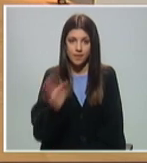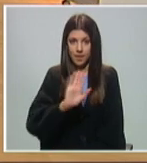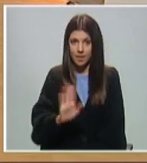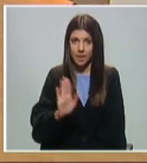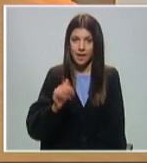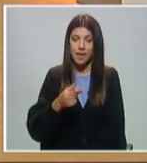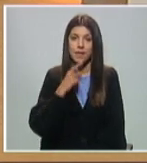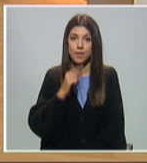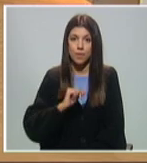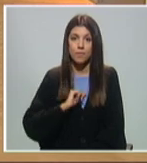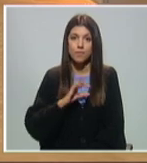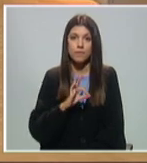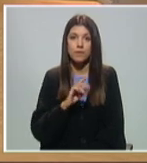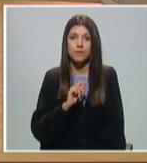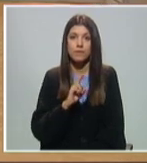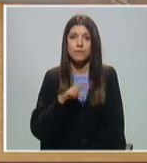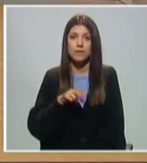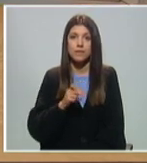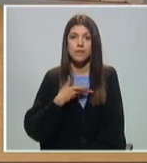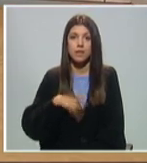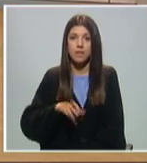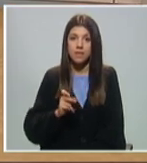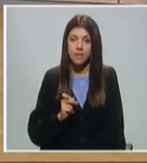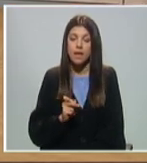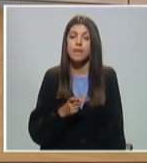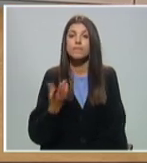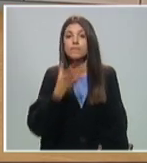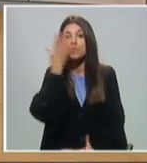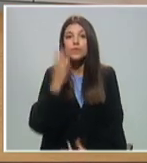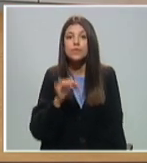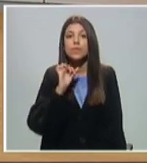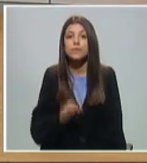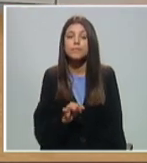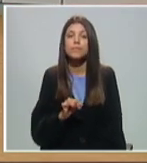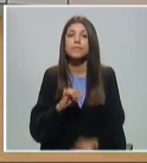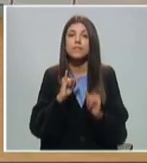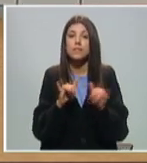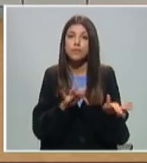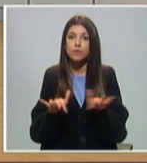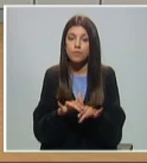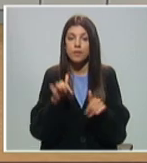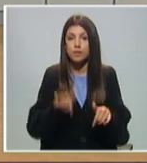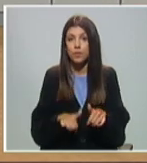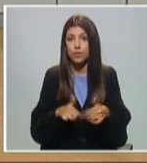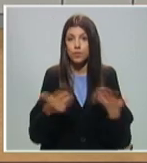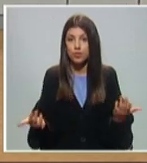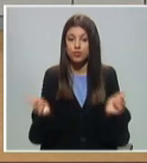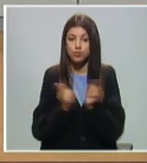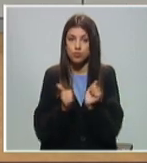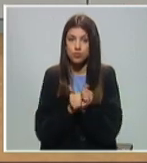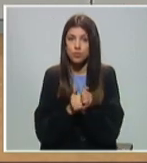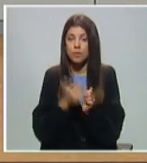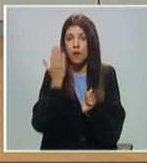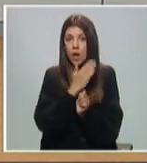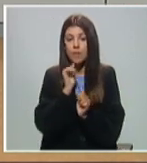Olá, eu sou a professora Fernanda Ledesma, sou professora de Informática e hoje estou convosco neste bloco de orientação para o trabalho autónomo. E o que